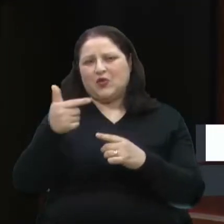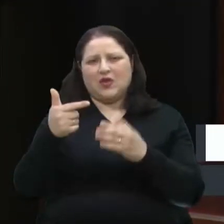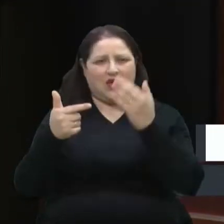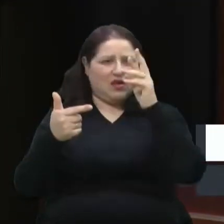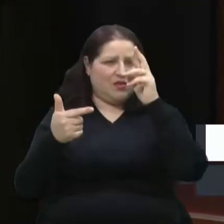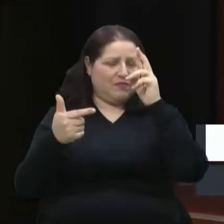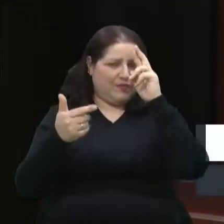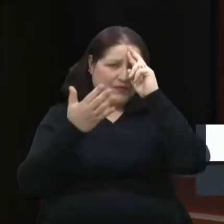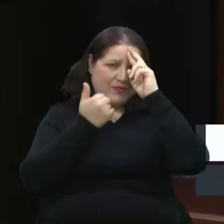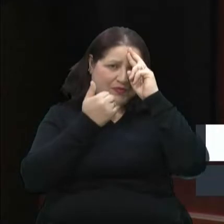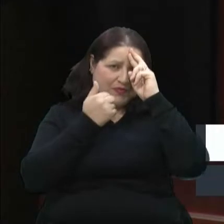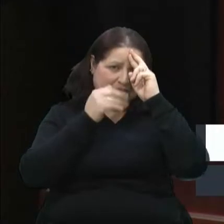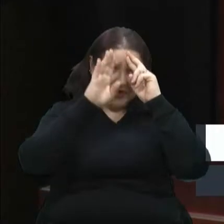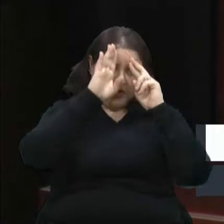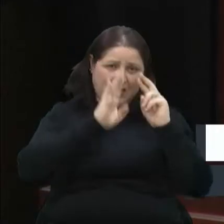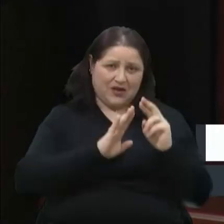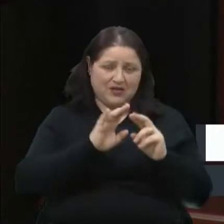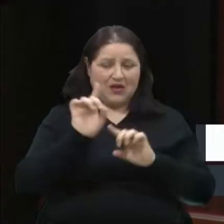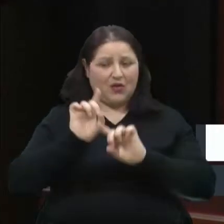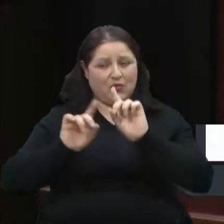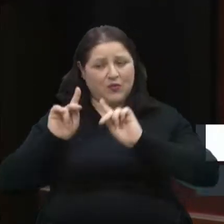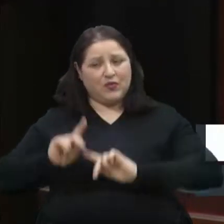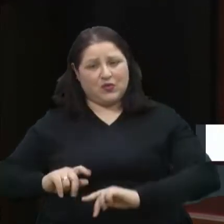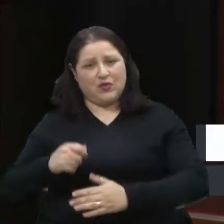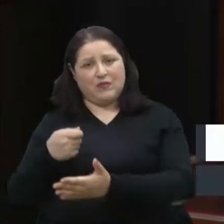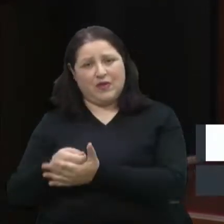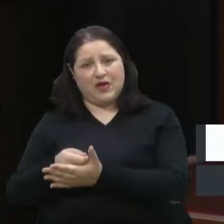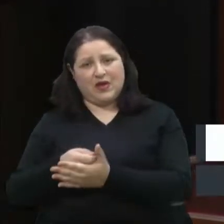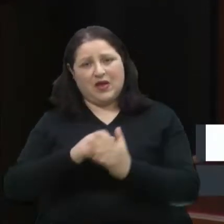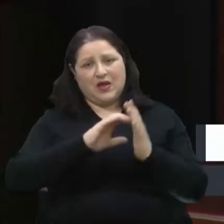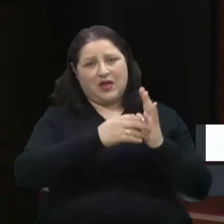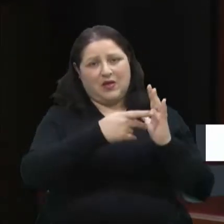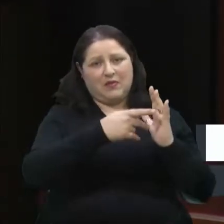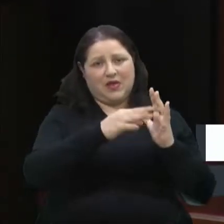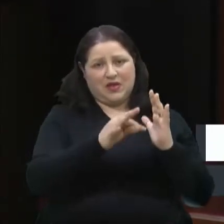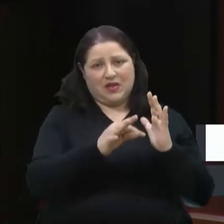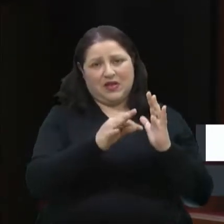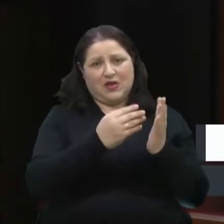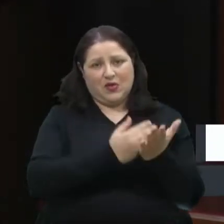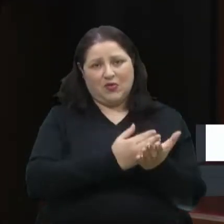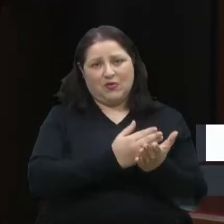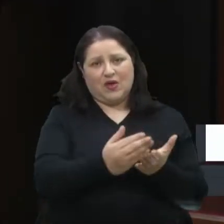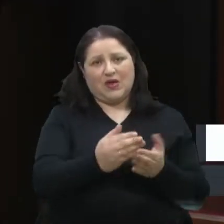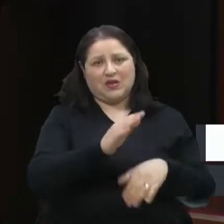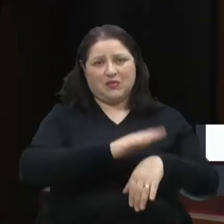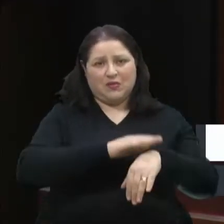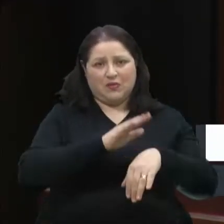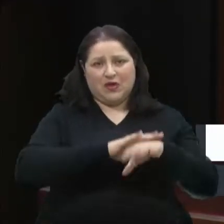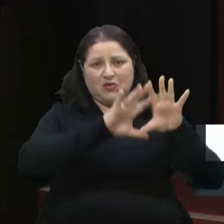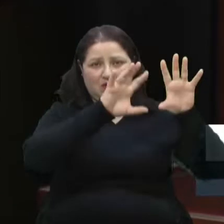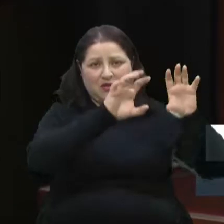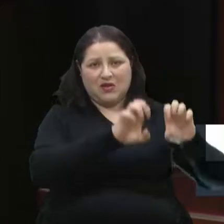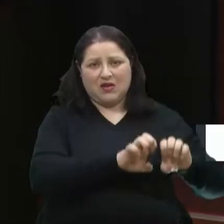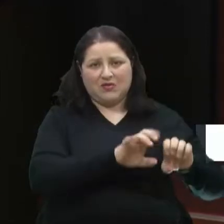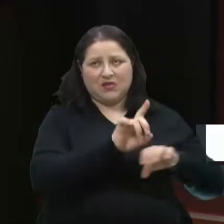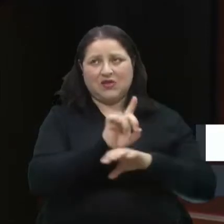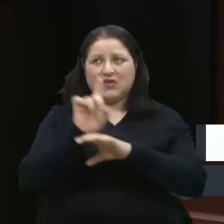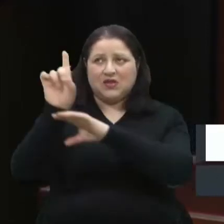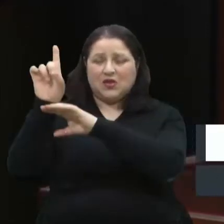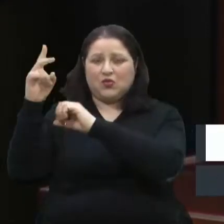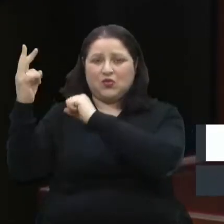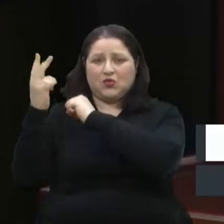Alguém paga. O PT então dá início à era das trevas e que Deus nos proteja.